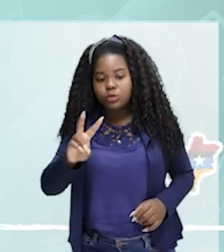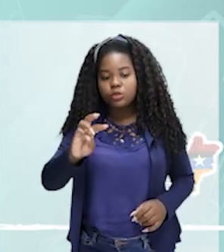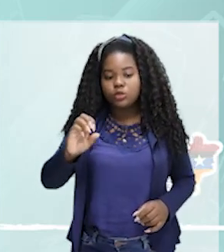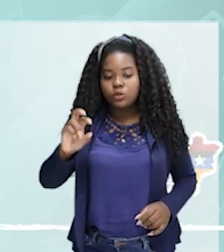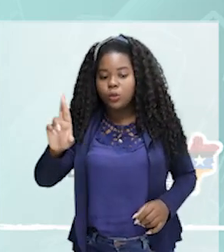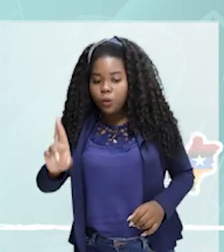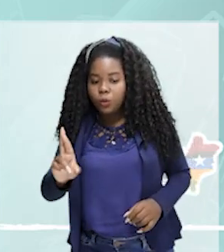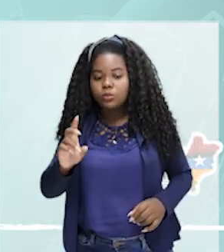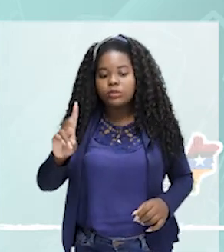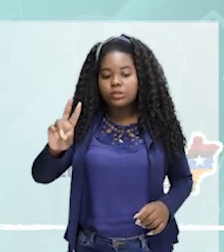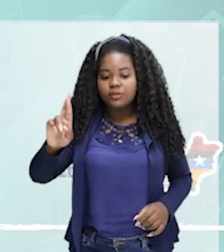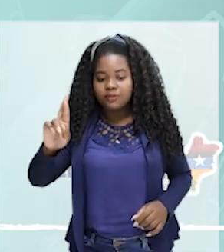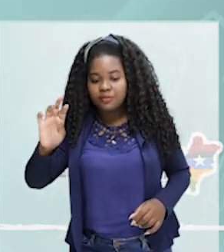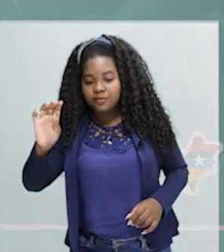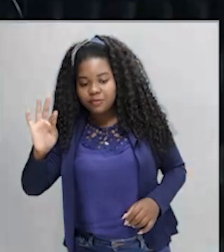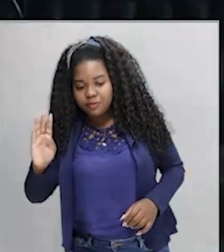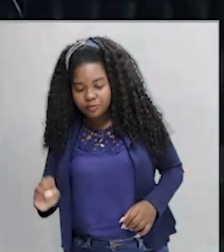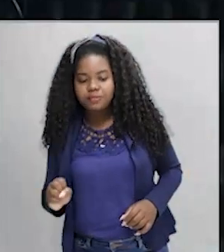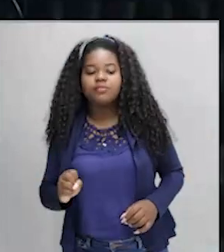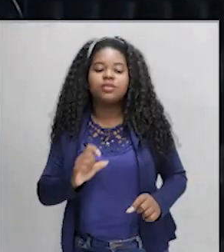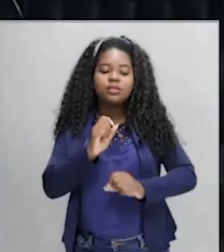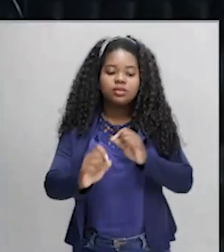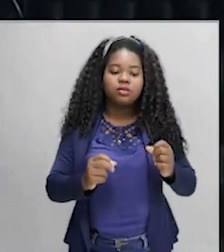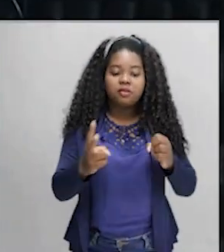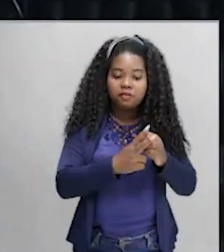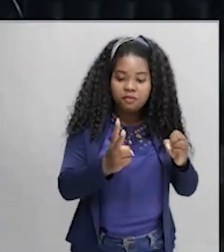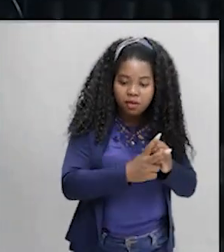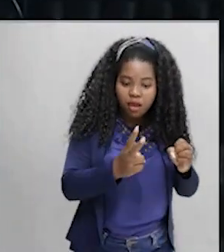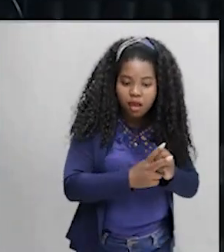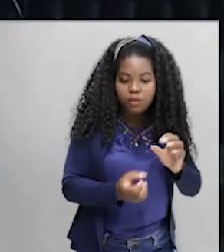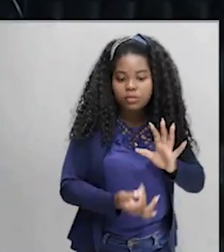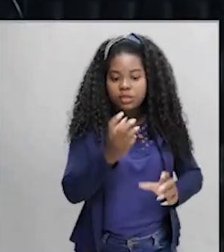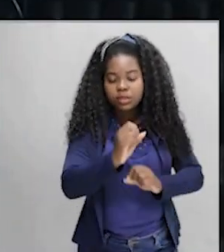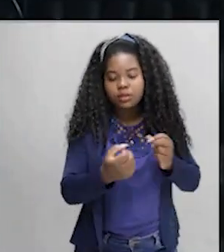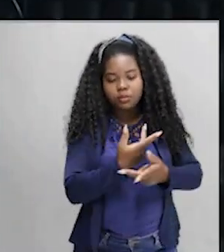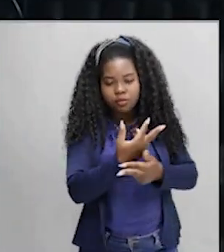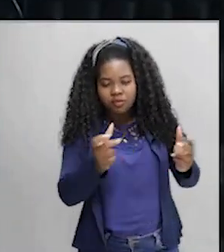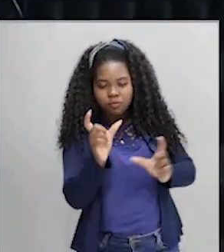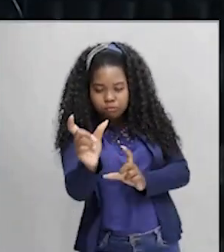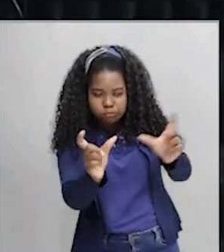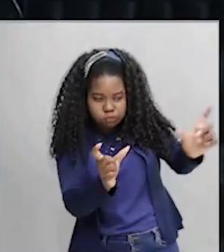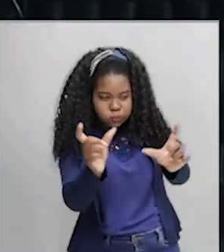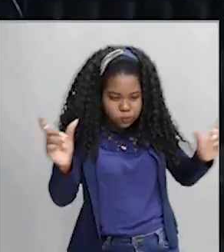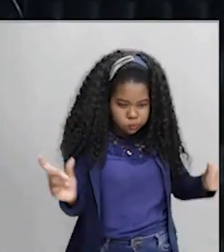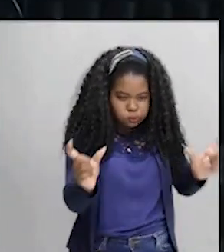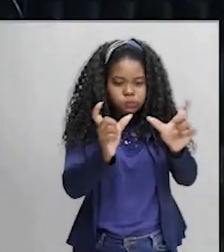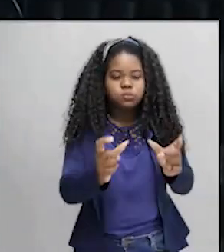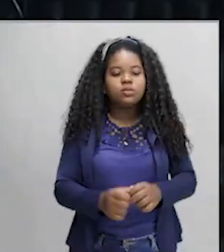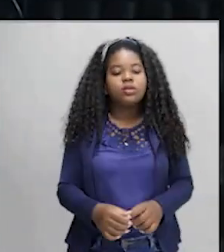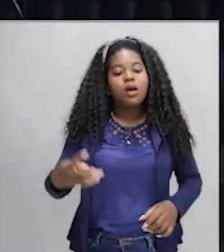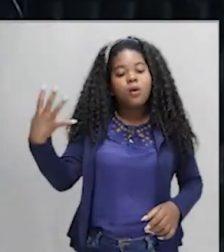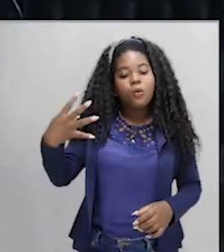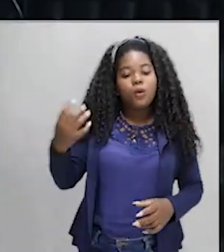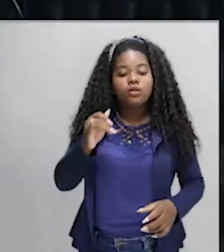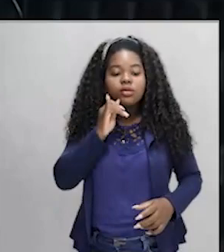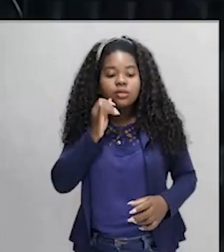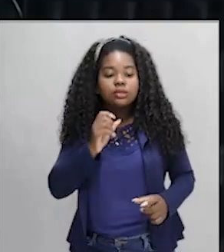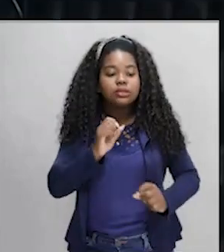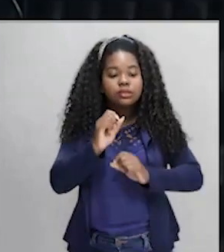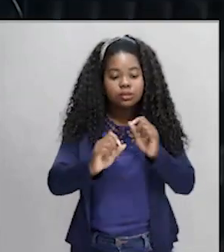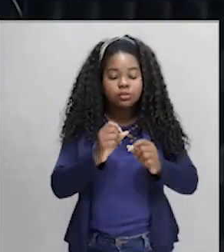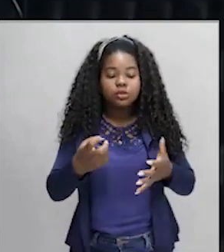verbos formados por múltiplas palavras. Alguns exemplos, e aí eu vou mostrar alguns exercícios para